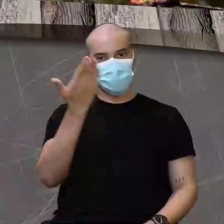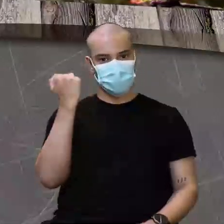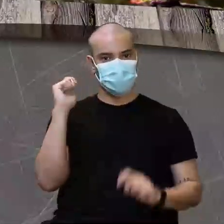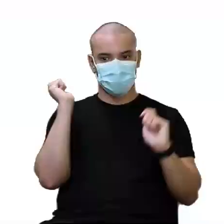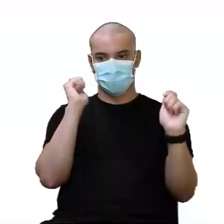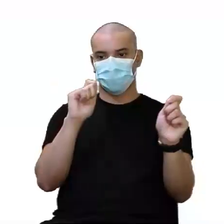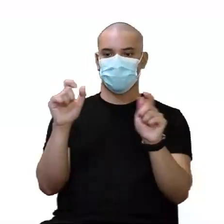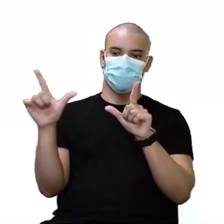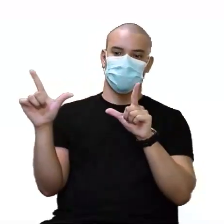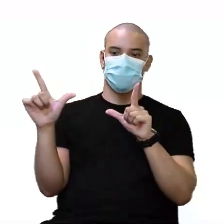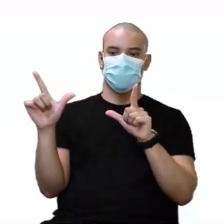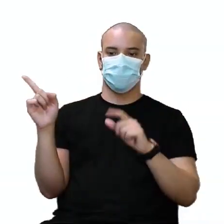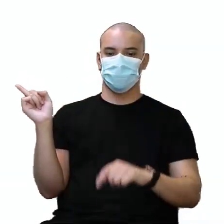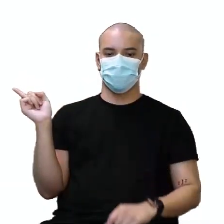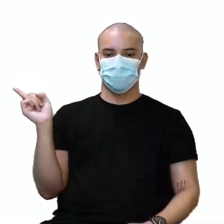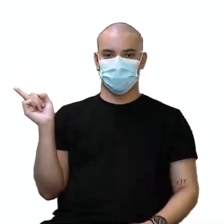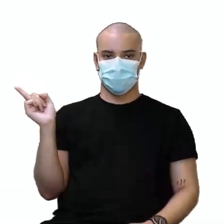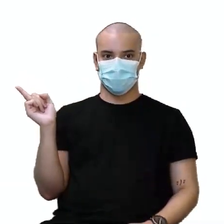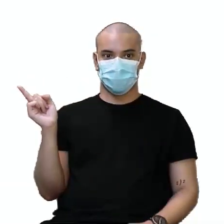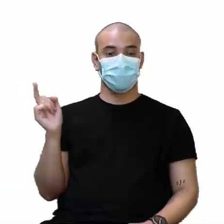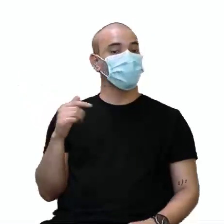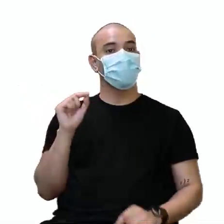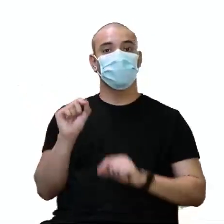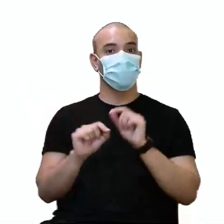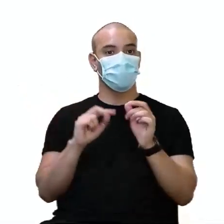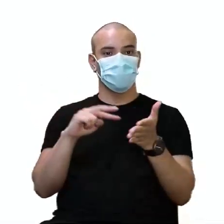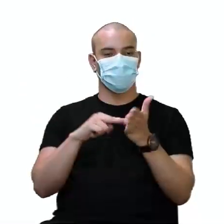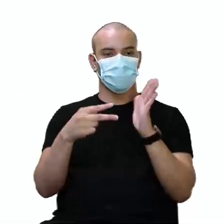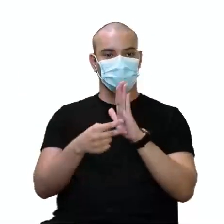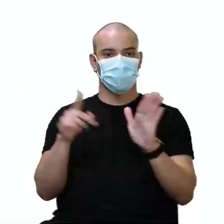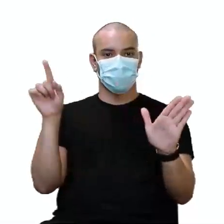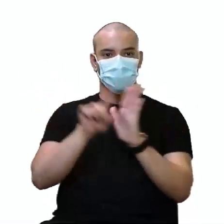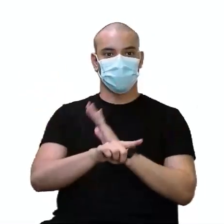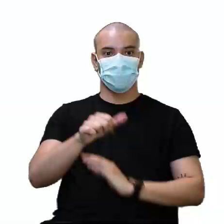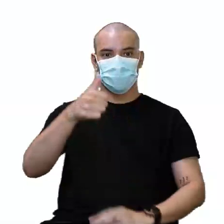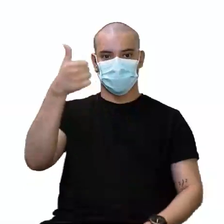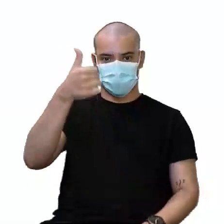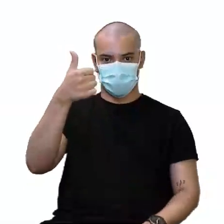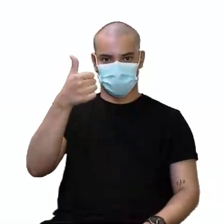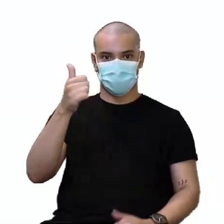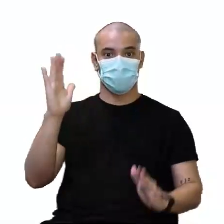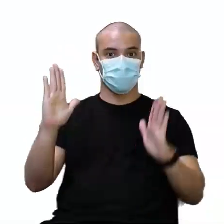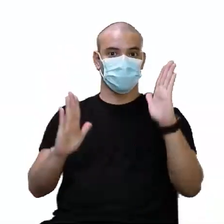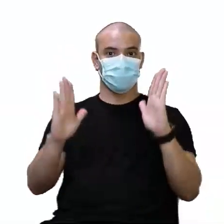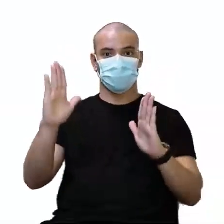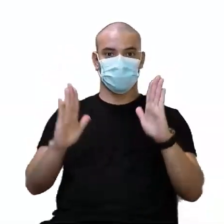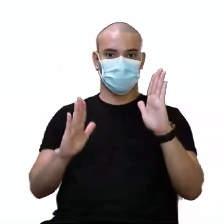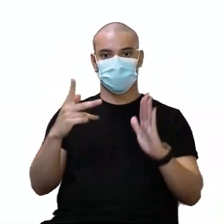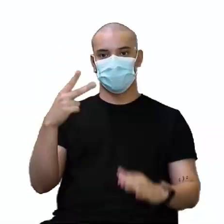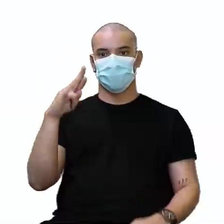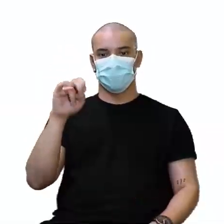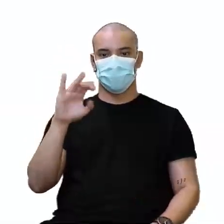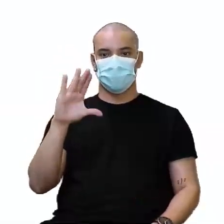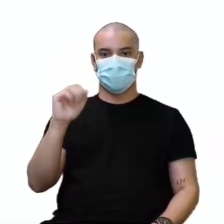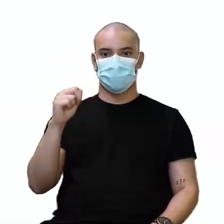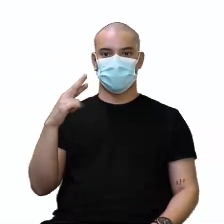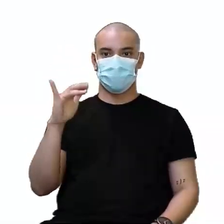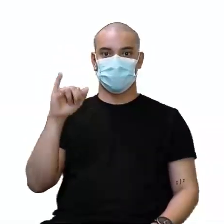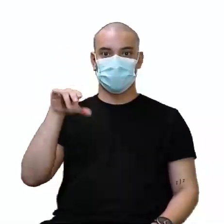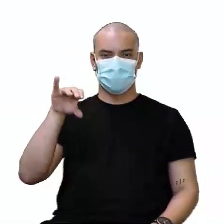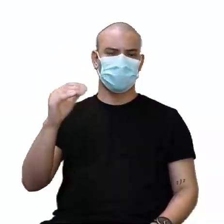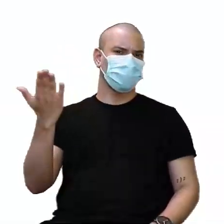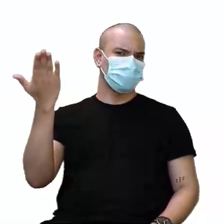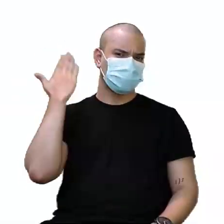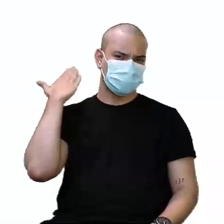a telinha, joga lá. Olha lá, questão de número 1. Durante o período